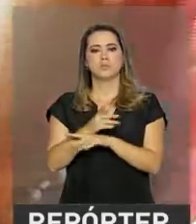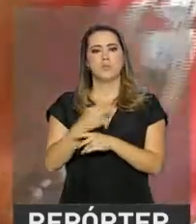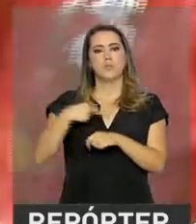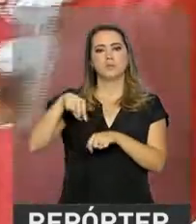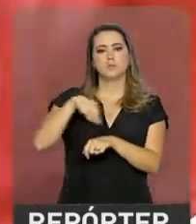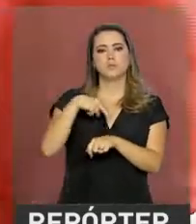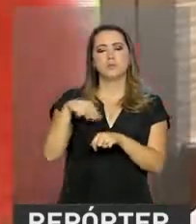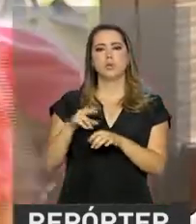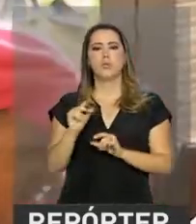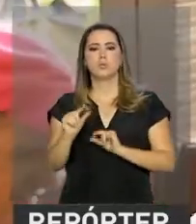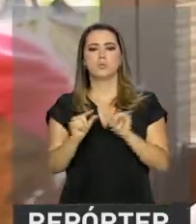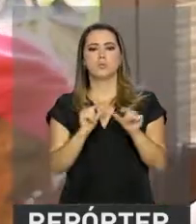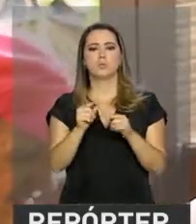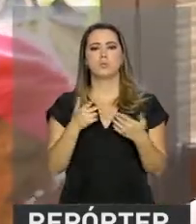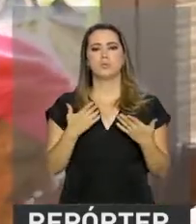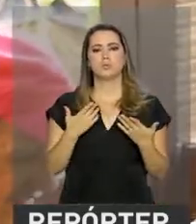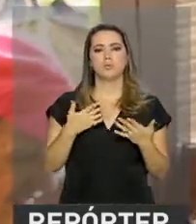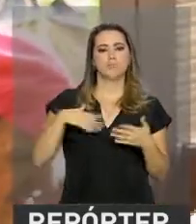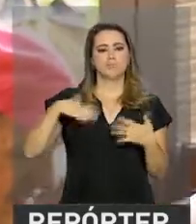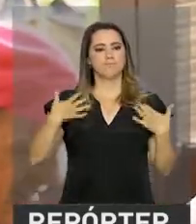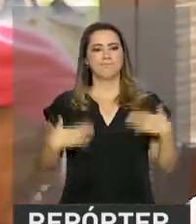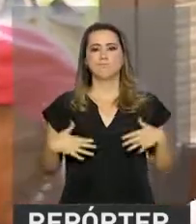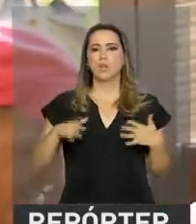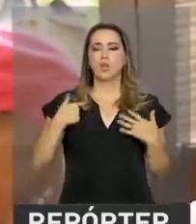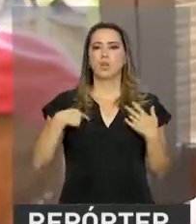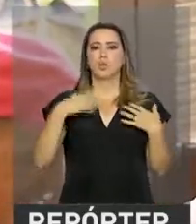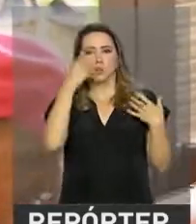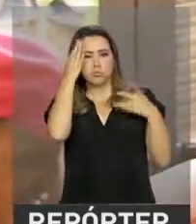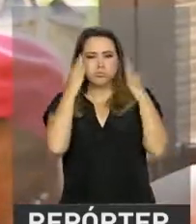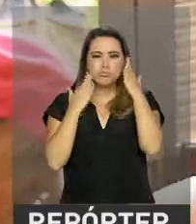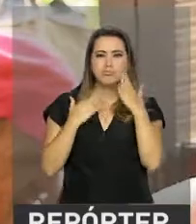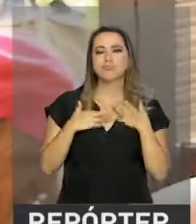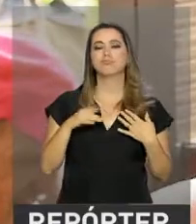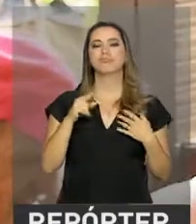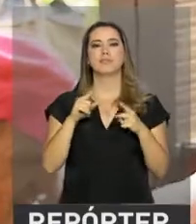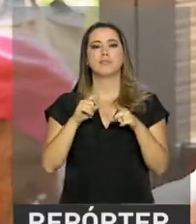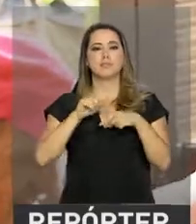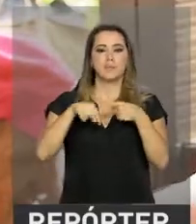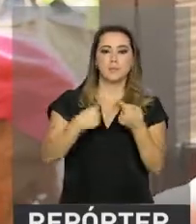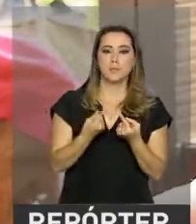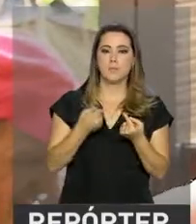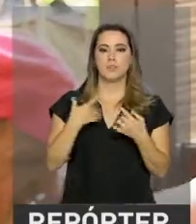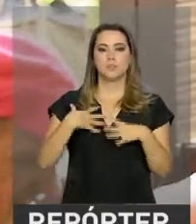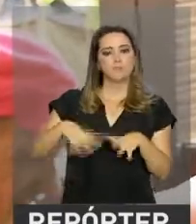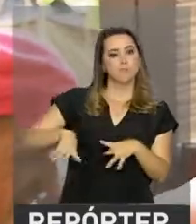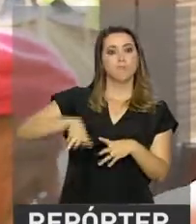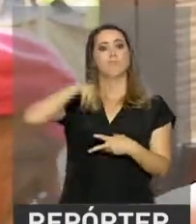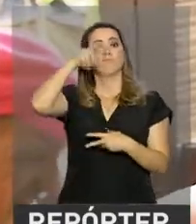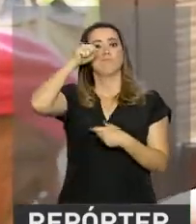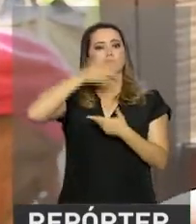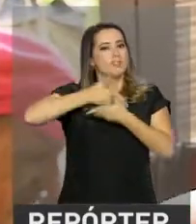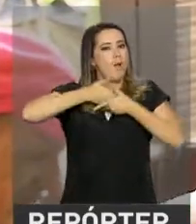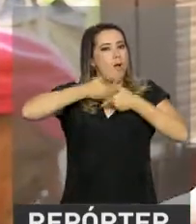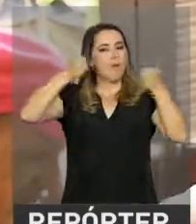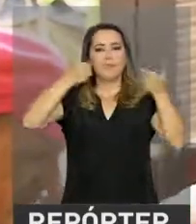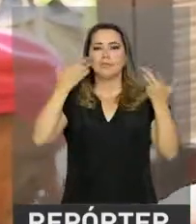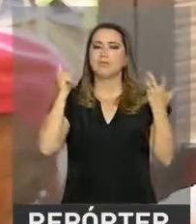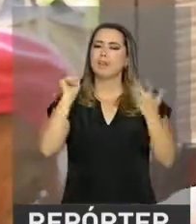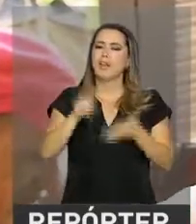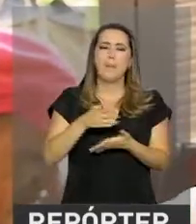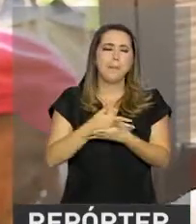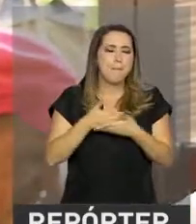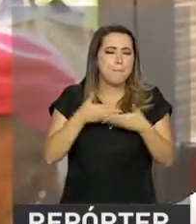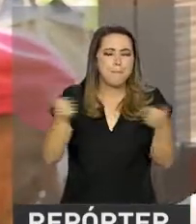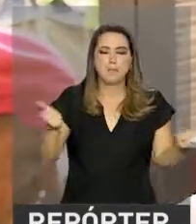um pouco, e aí mexe o corpo, sua, entra oxigênio. Eu acho que a